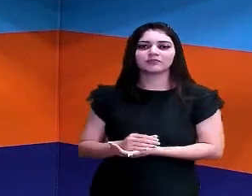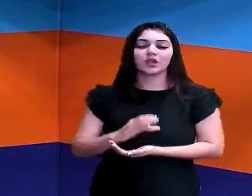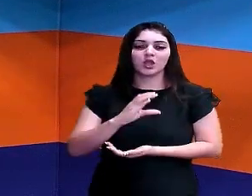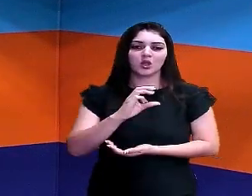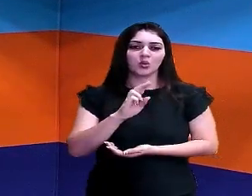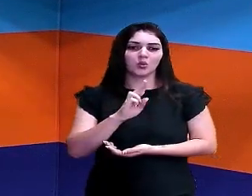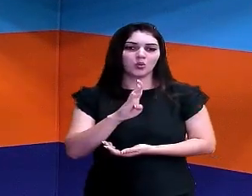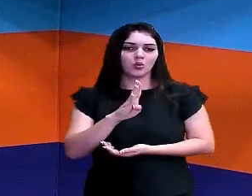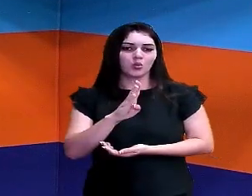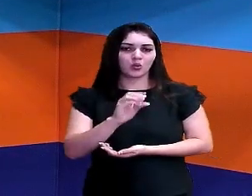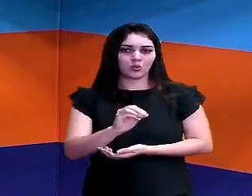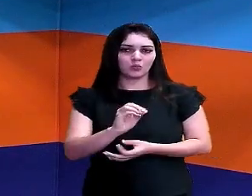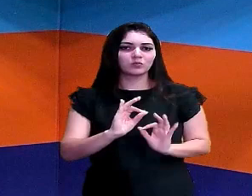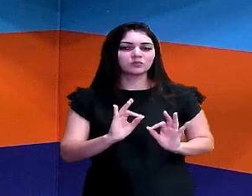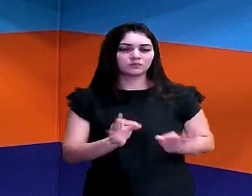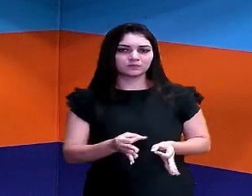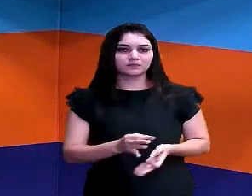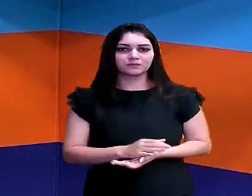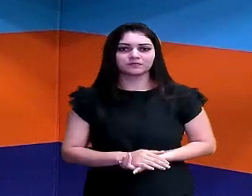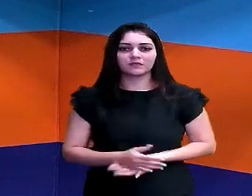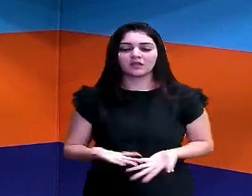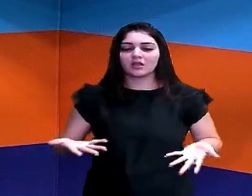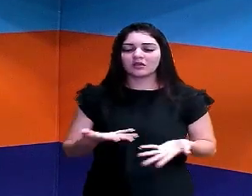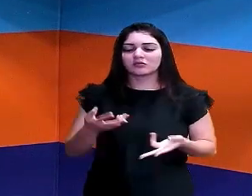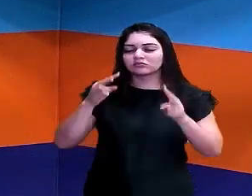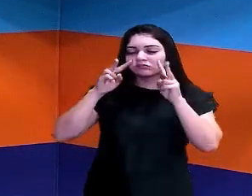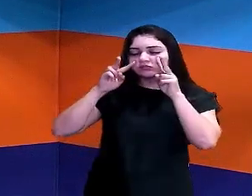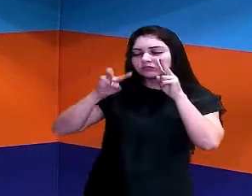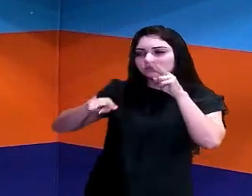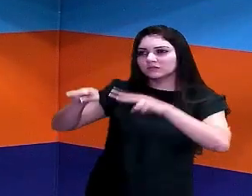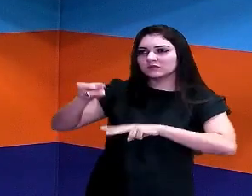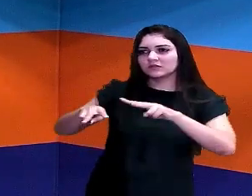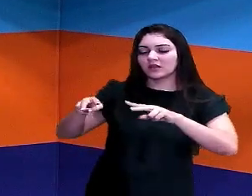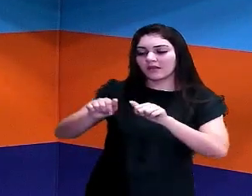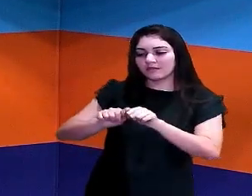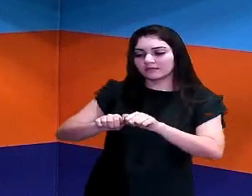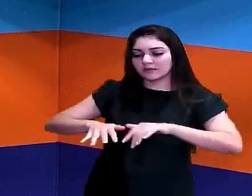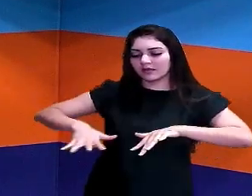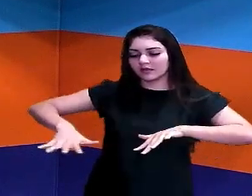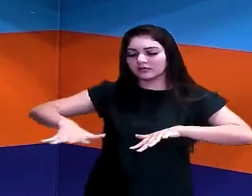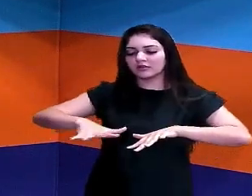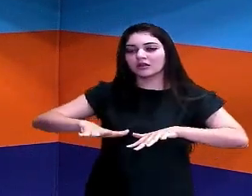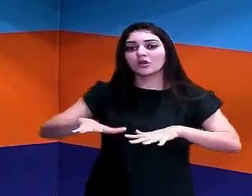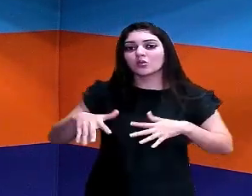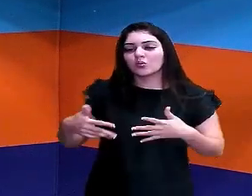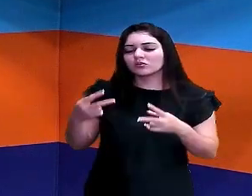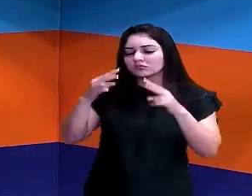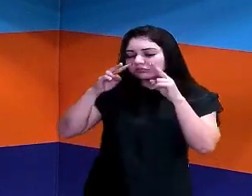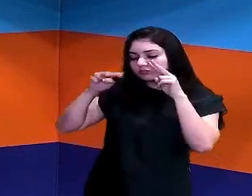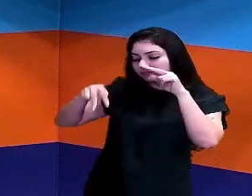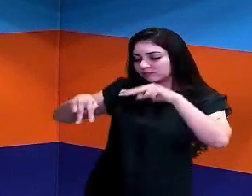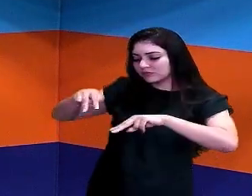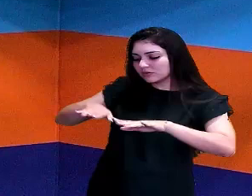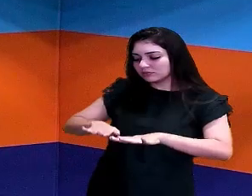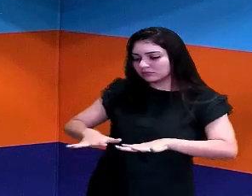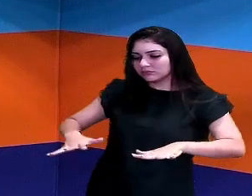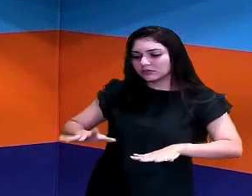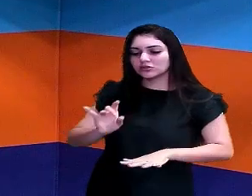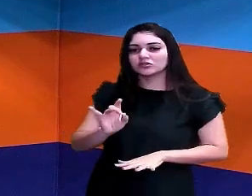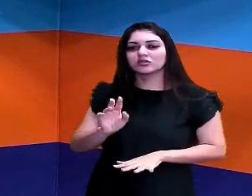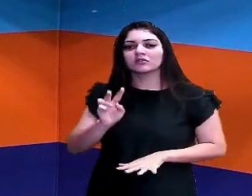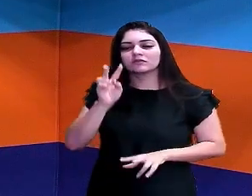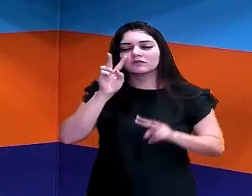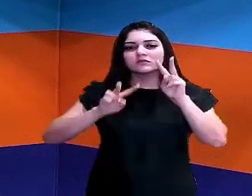Cubo. Tá certo? Agora eu vou olhar aqui a região plana. Quando eu olho essa região plana, eu só